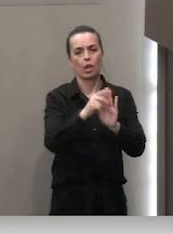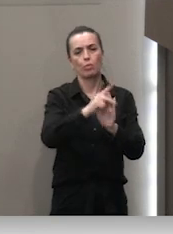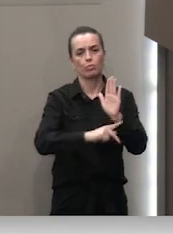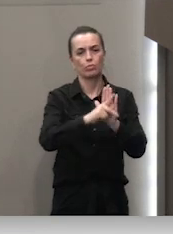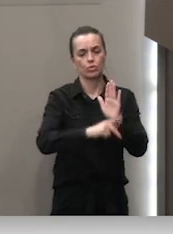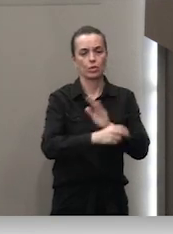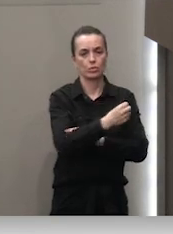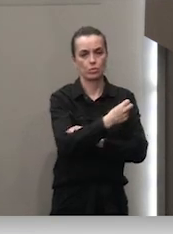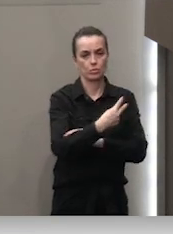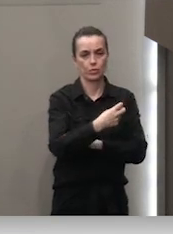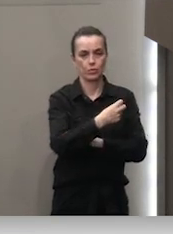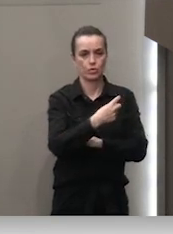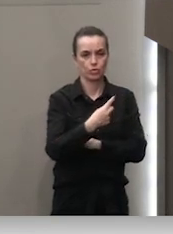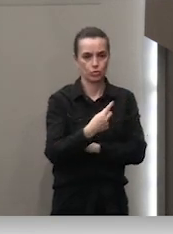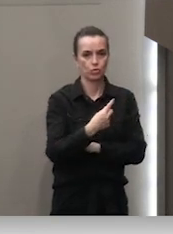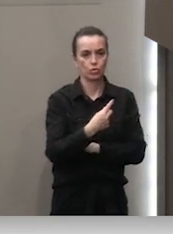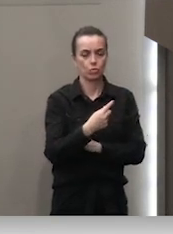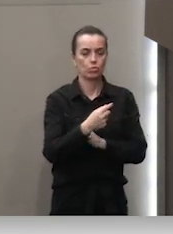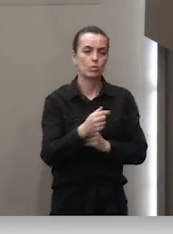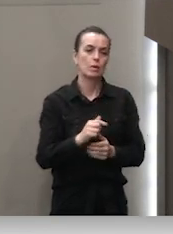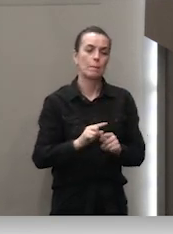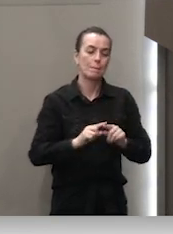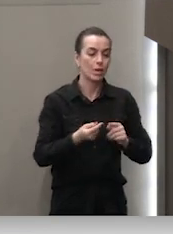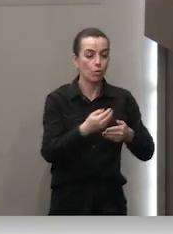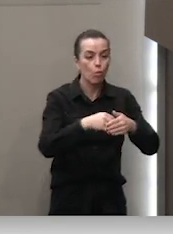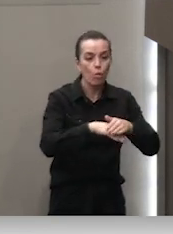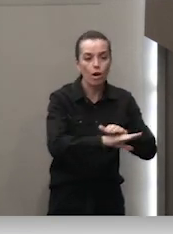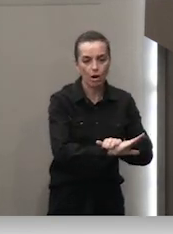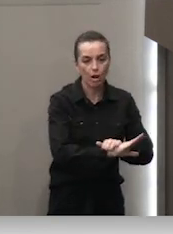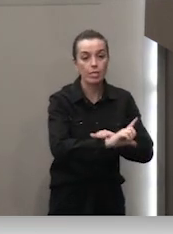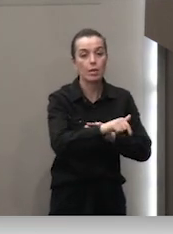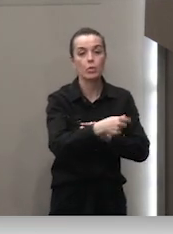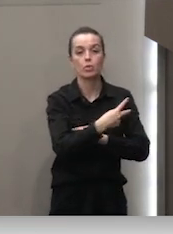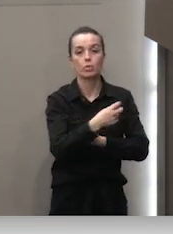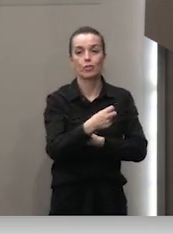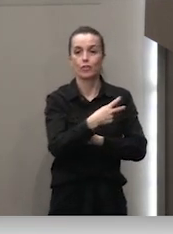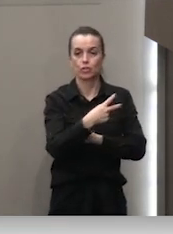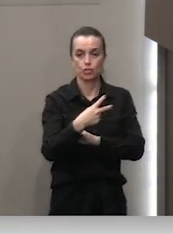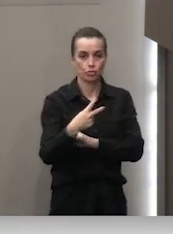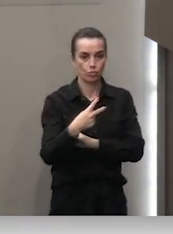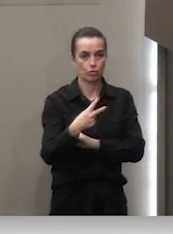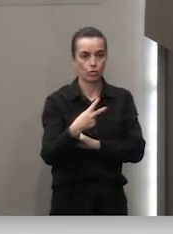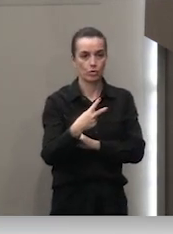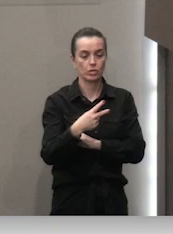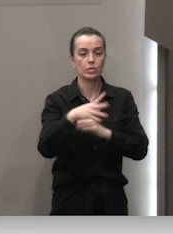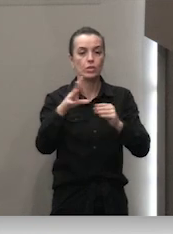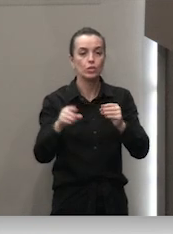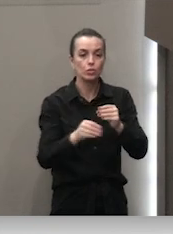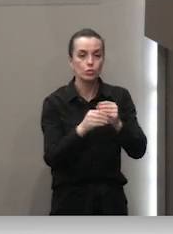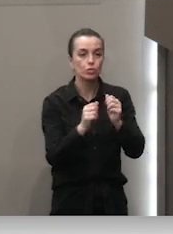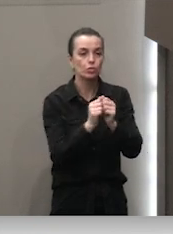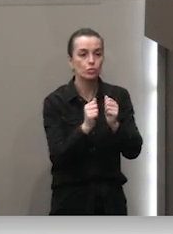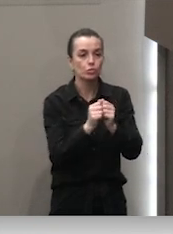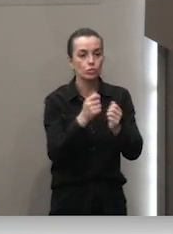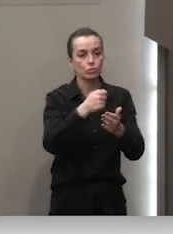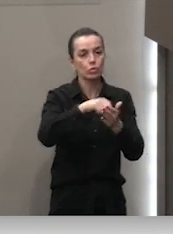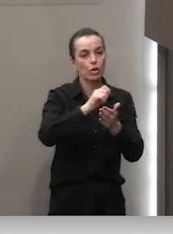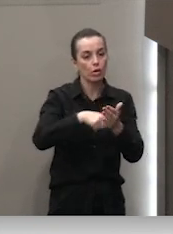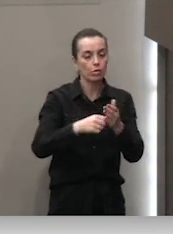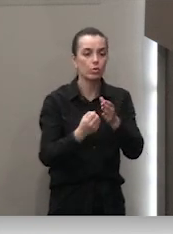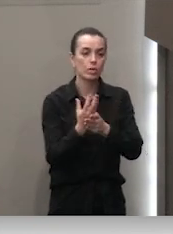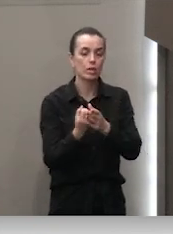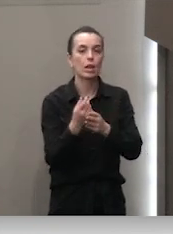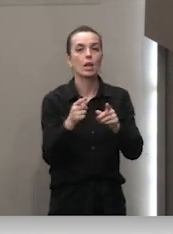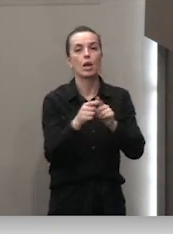foi arquivado e daí foi apresentado esse projeto no ano 2022, com coautoria de outros vereadores. Diga-se isso,